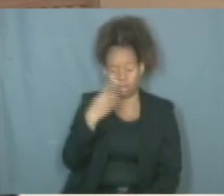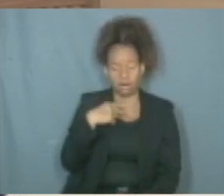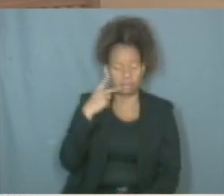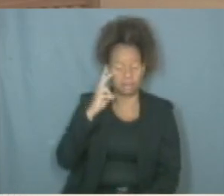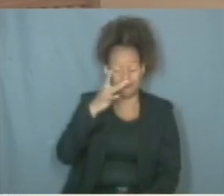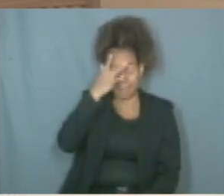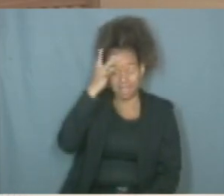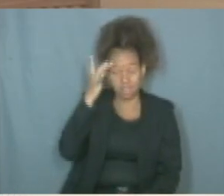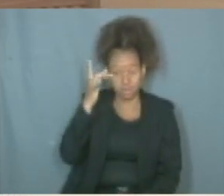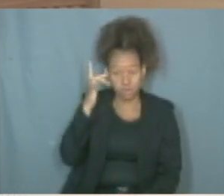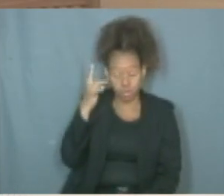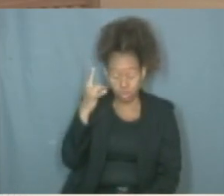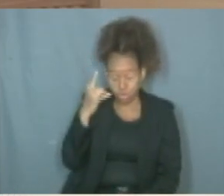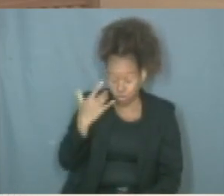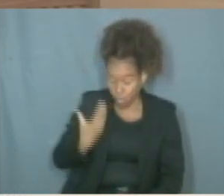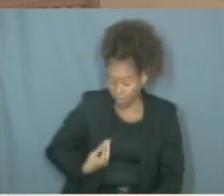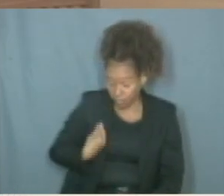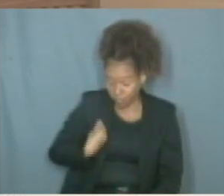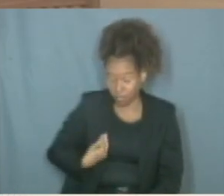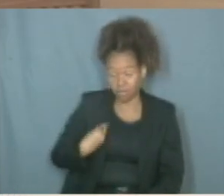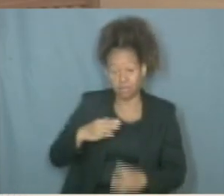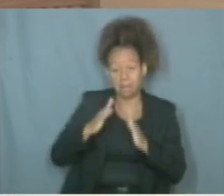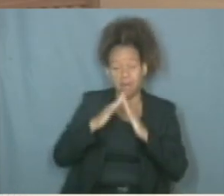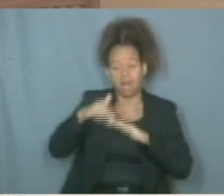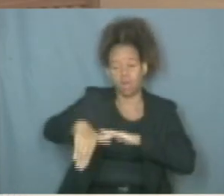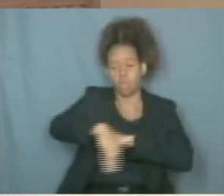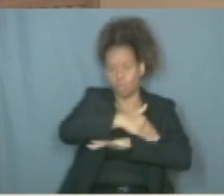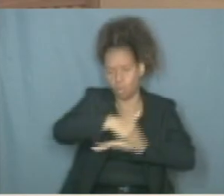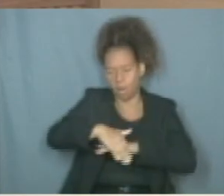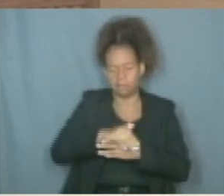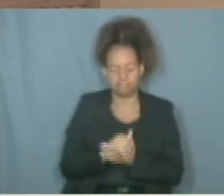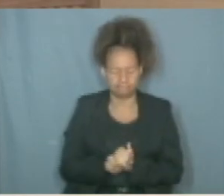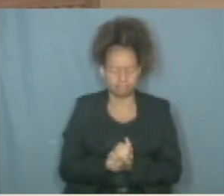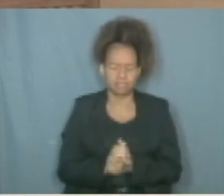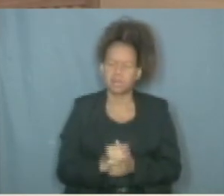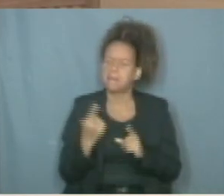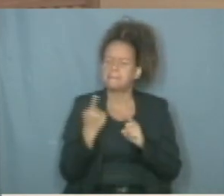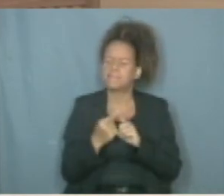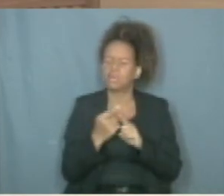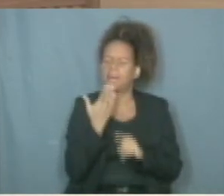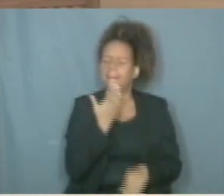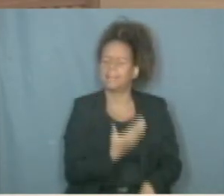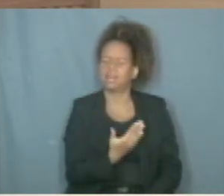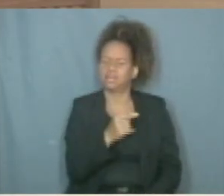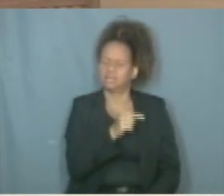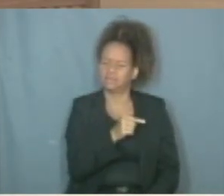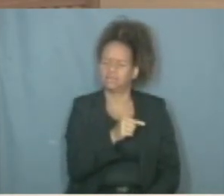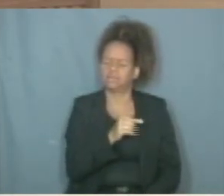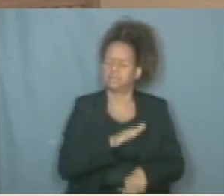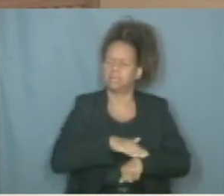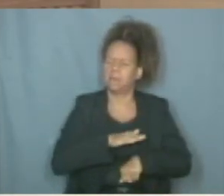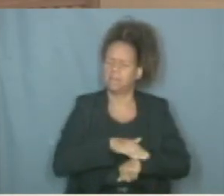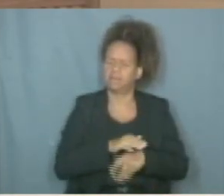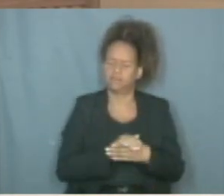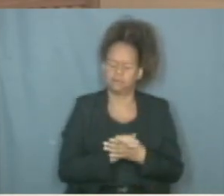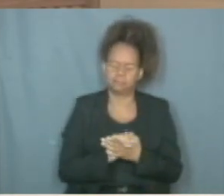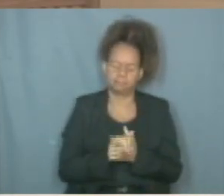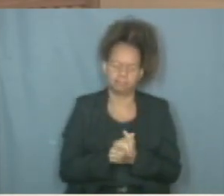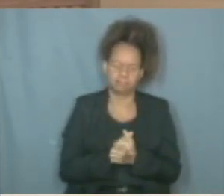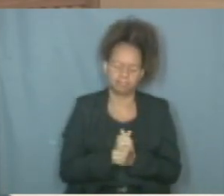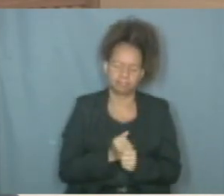vivem em situação de rua. Por que eu faço essa solicitação nesse momento,